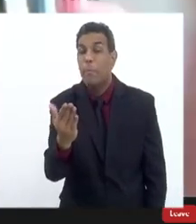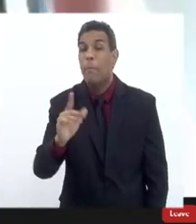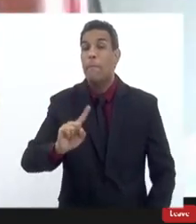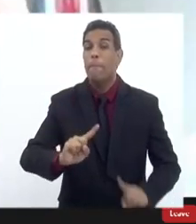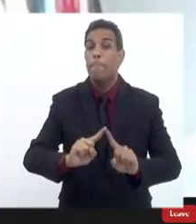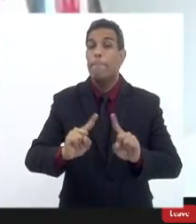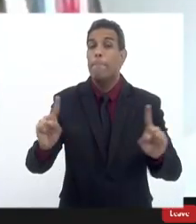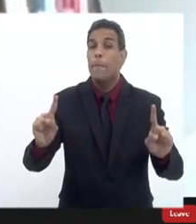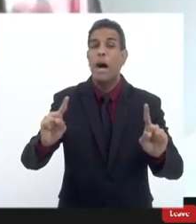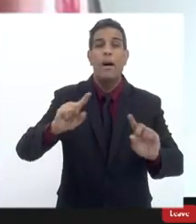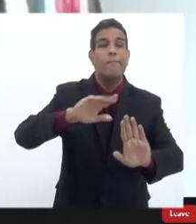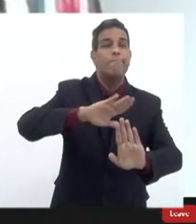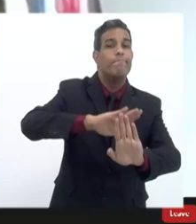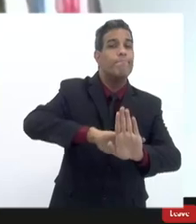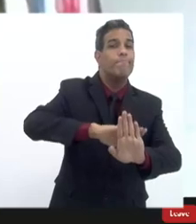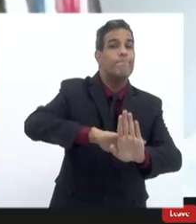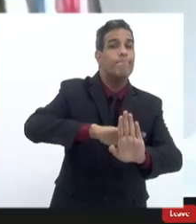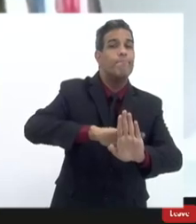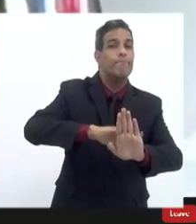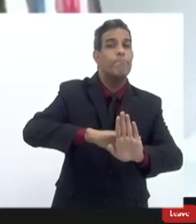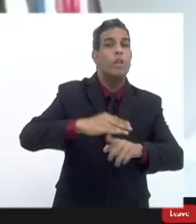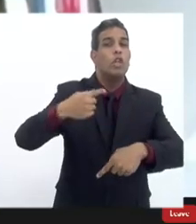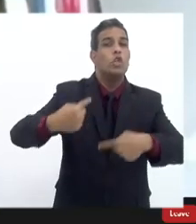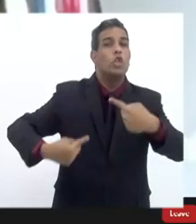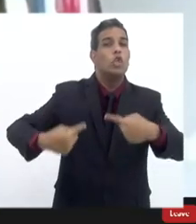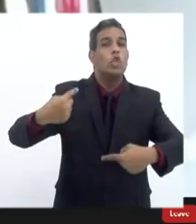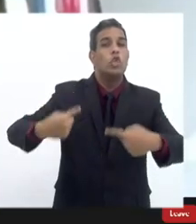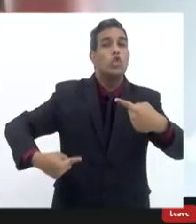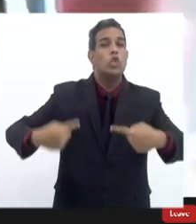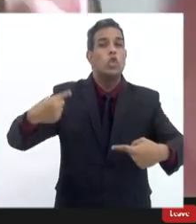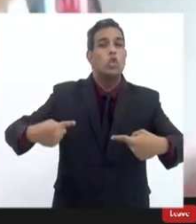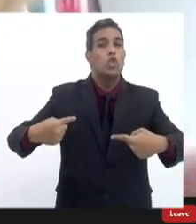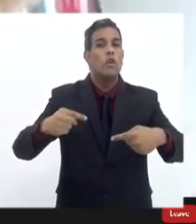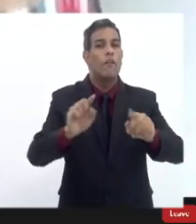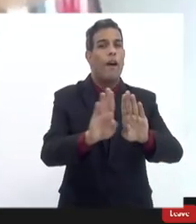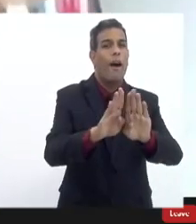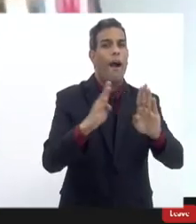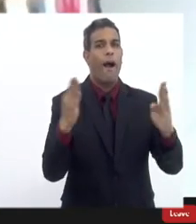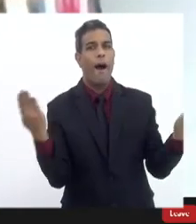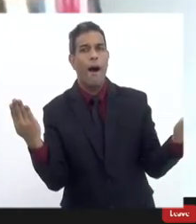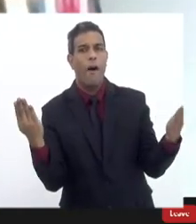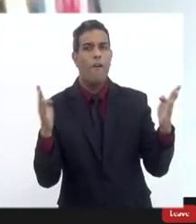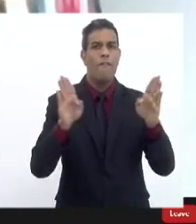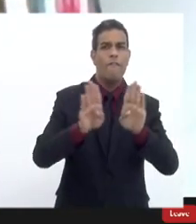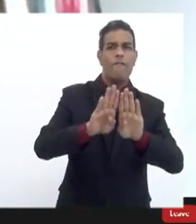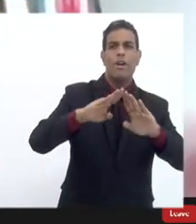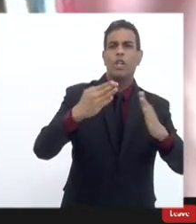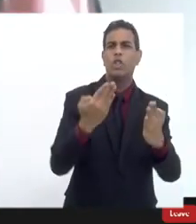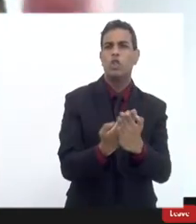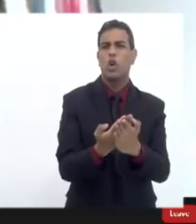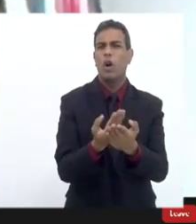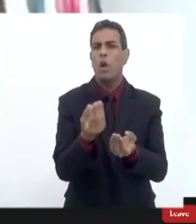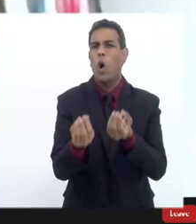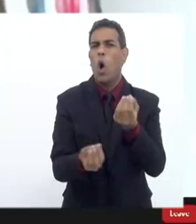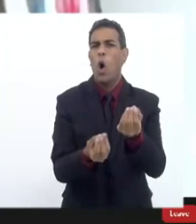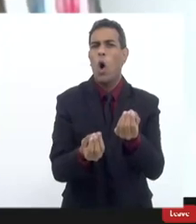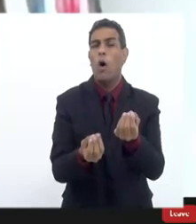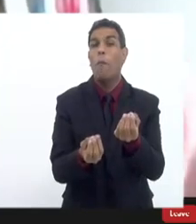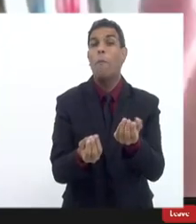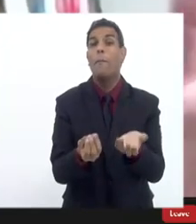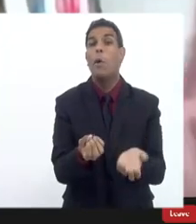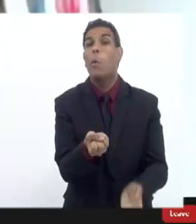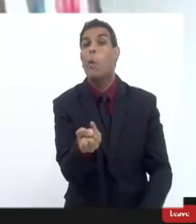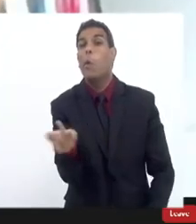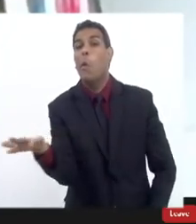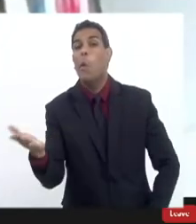fundamental não só a discussão de se abre ou não abre a escola, mas que escola é